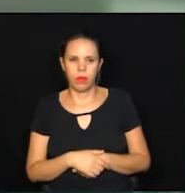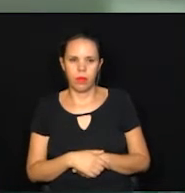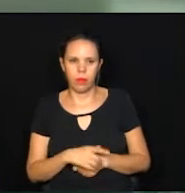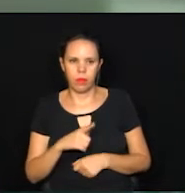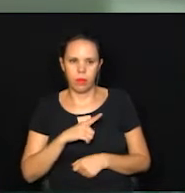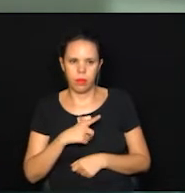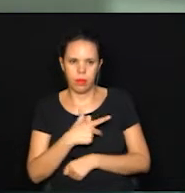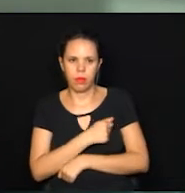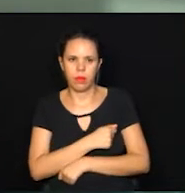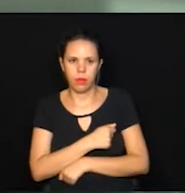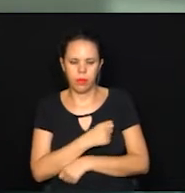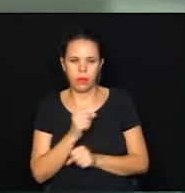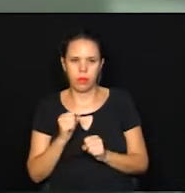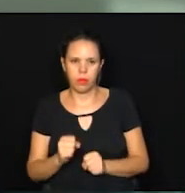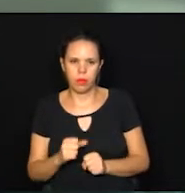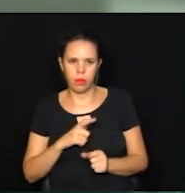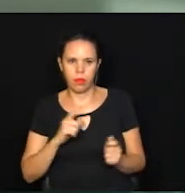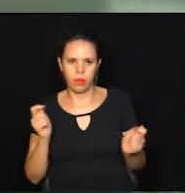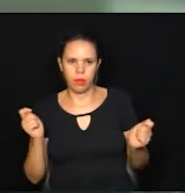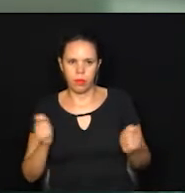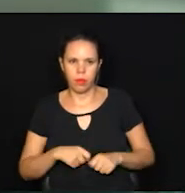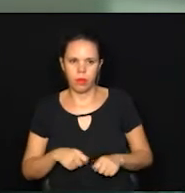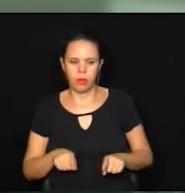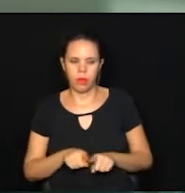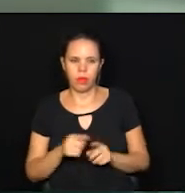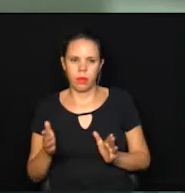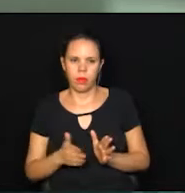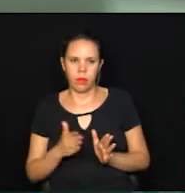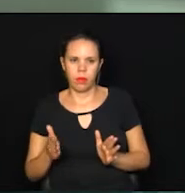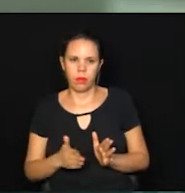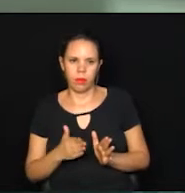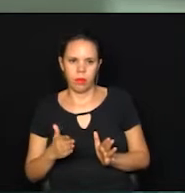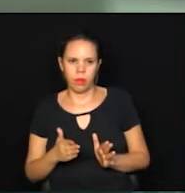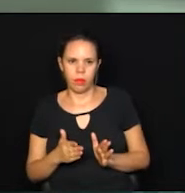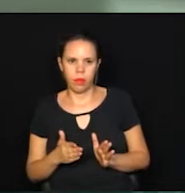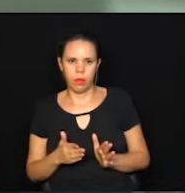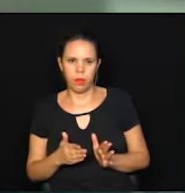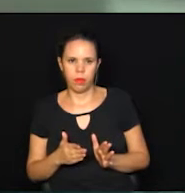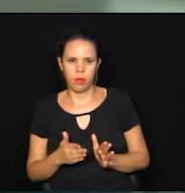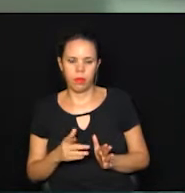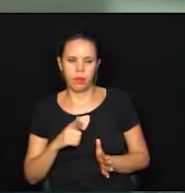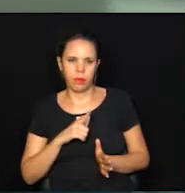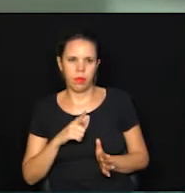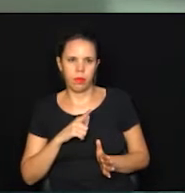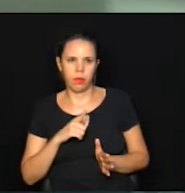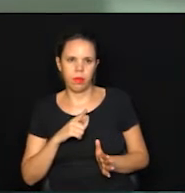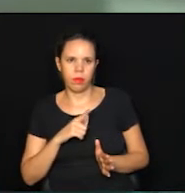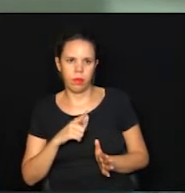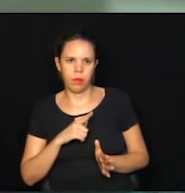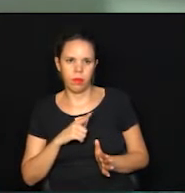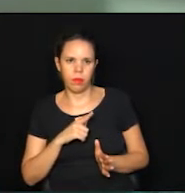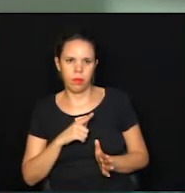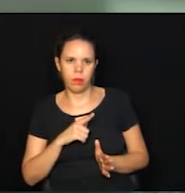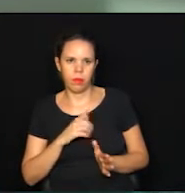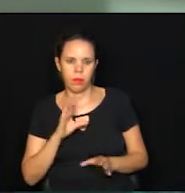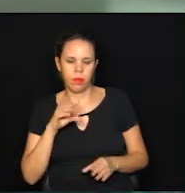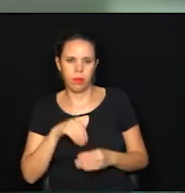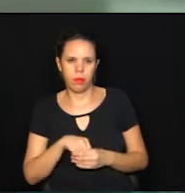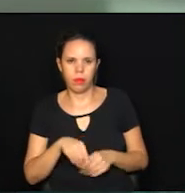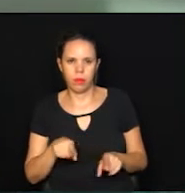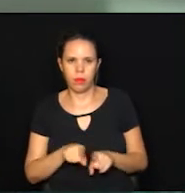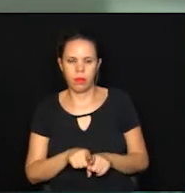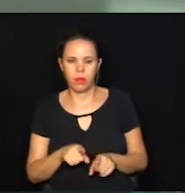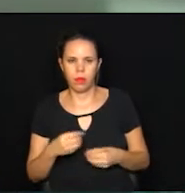possuem vacinas, que possuem capacidade de produção, que têm capacidade de produção interna e também